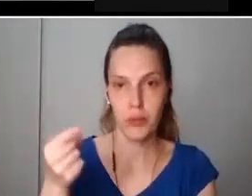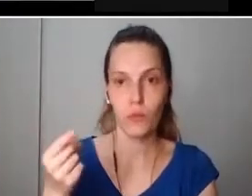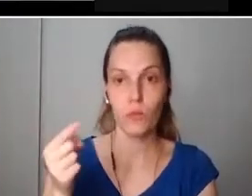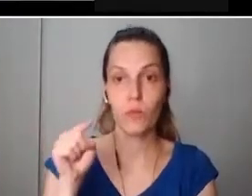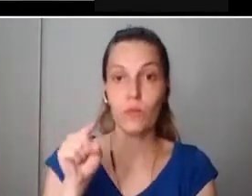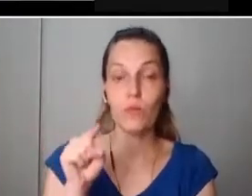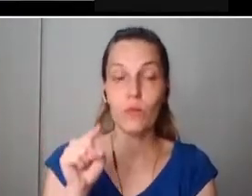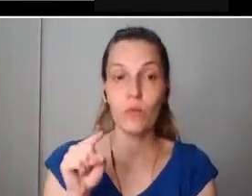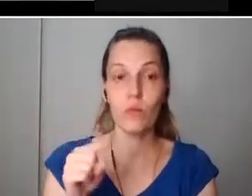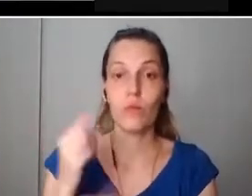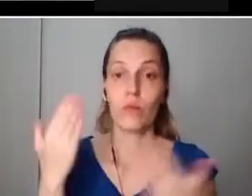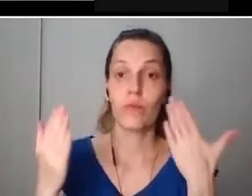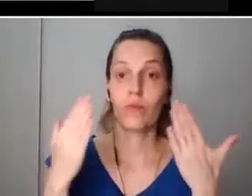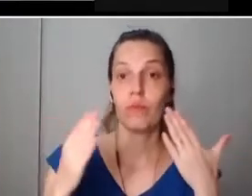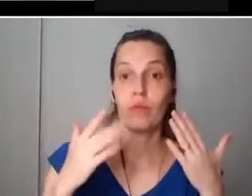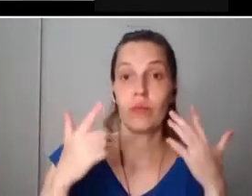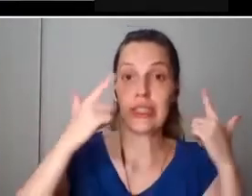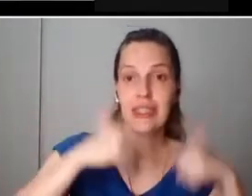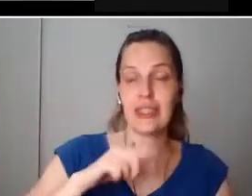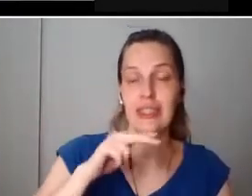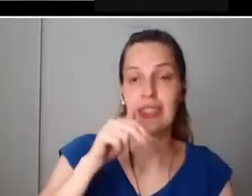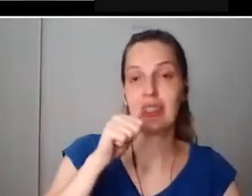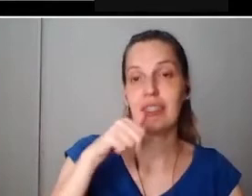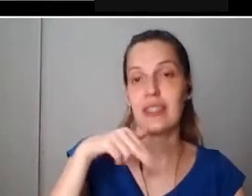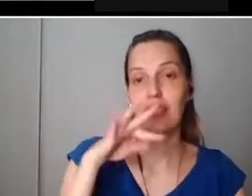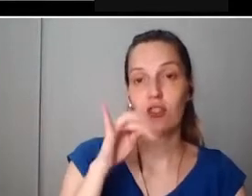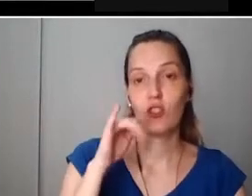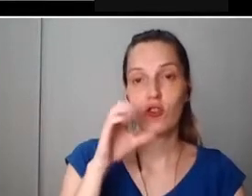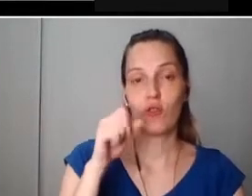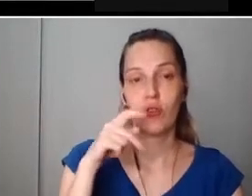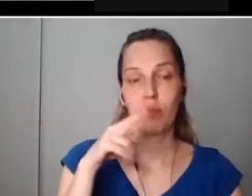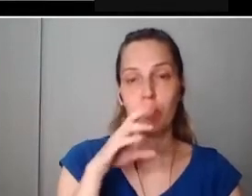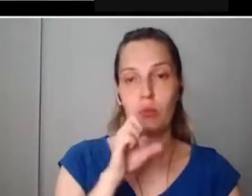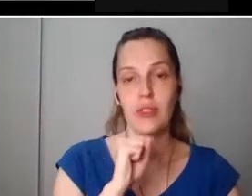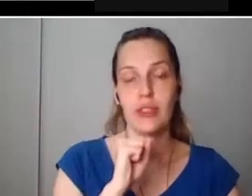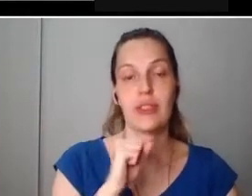só um pedaço, só um grupo dos anticorpos que a gente